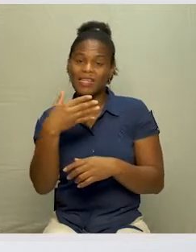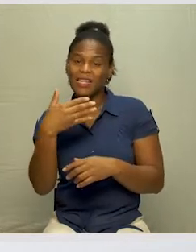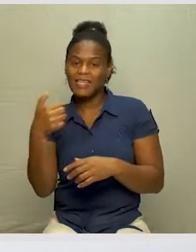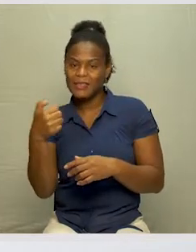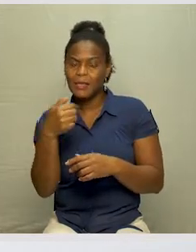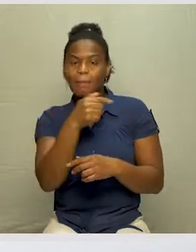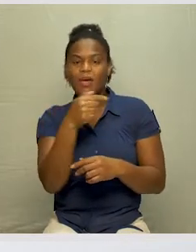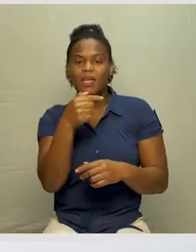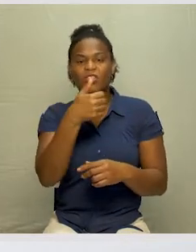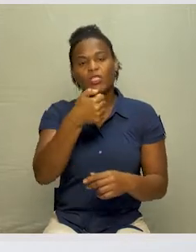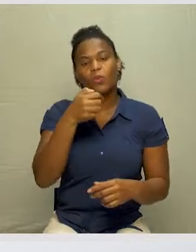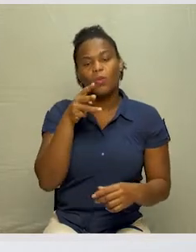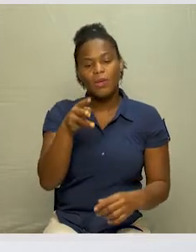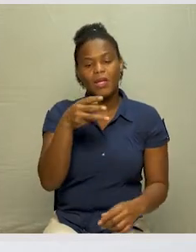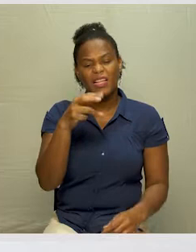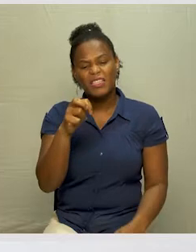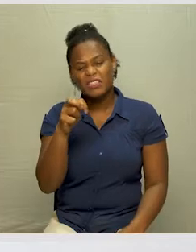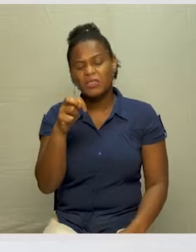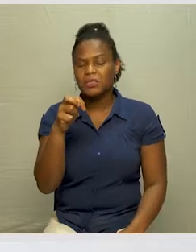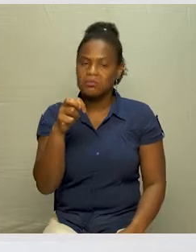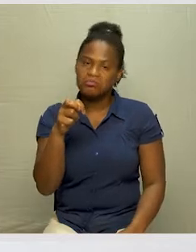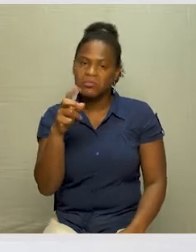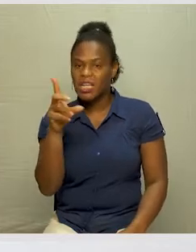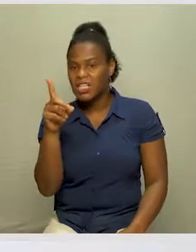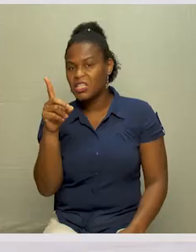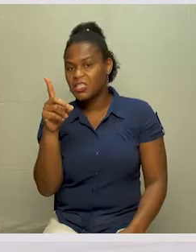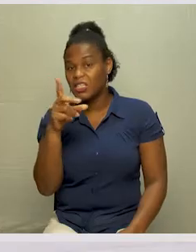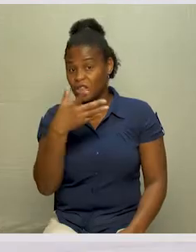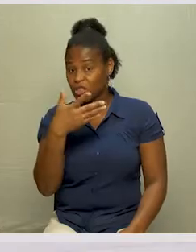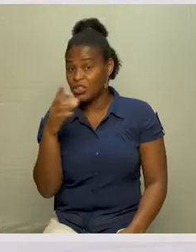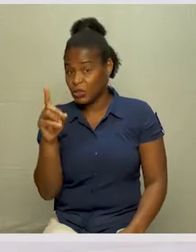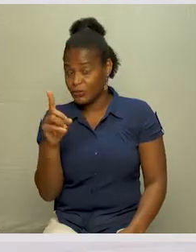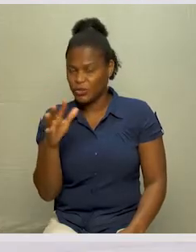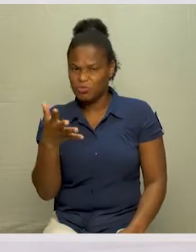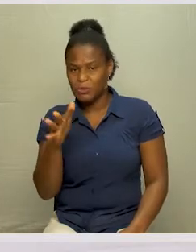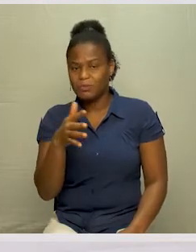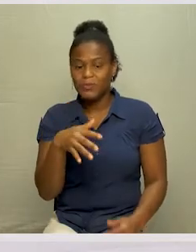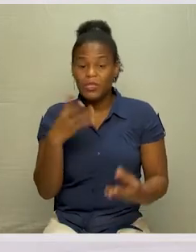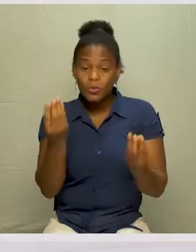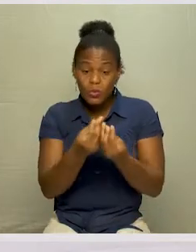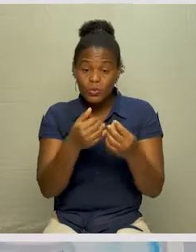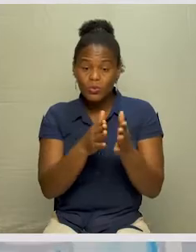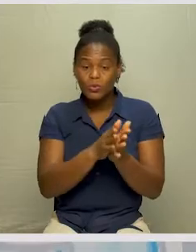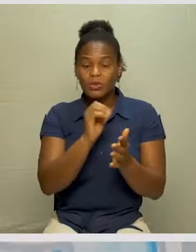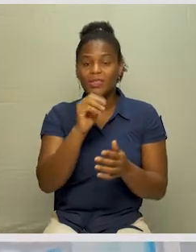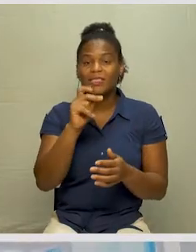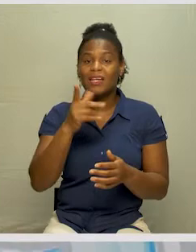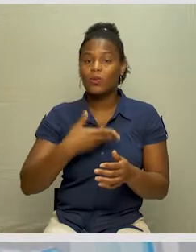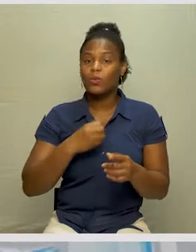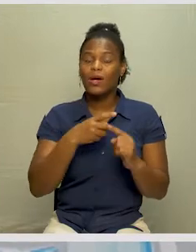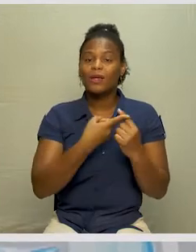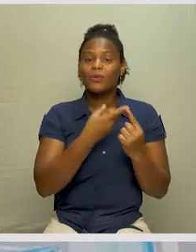de menos 5.316 aproximadamente. Somando todos os saldos,